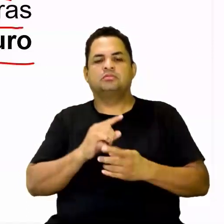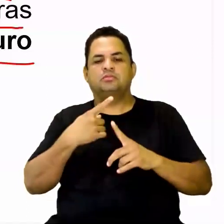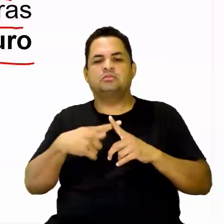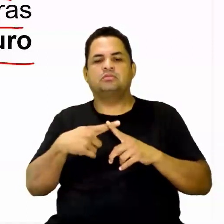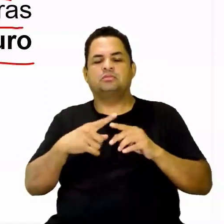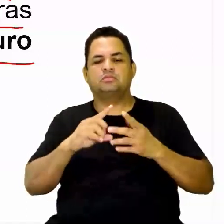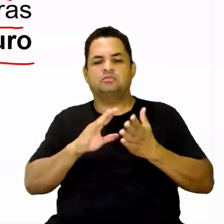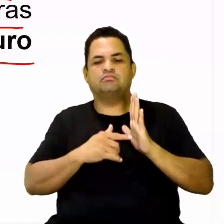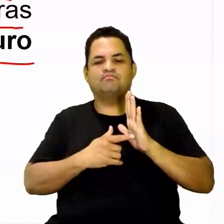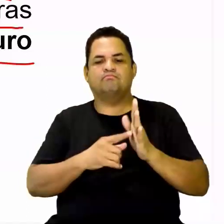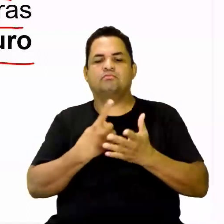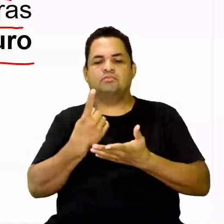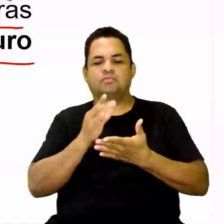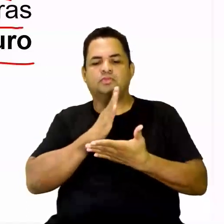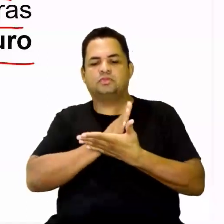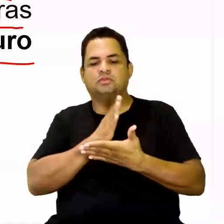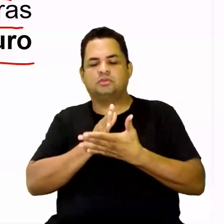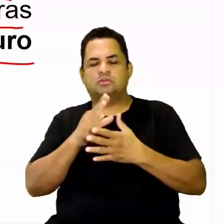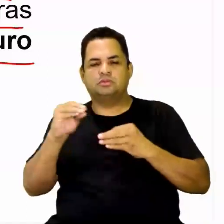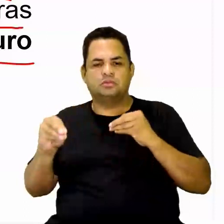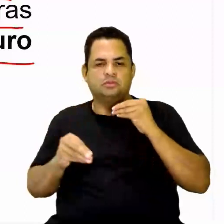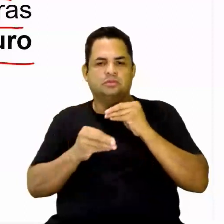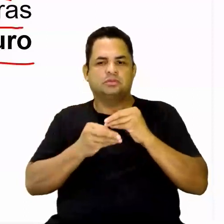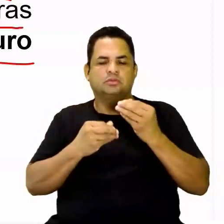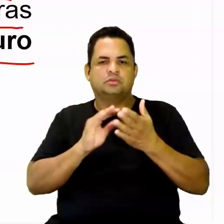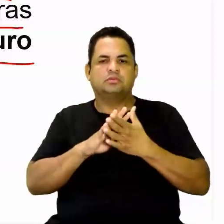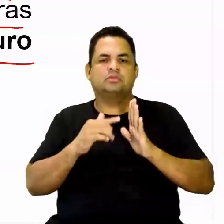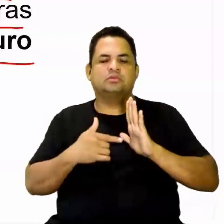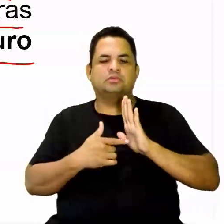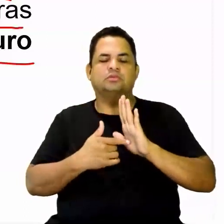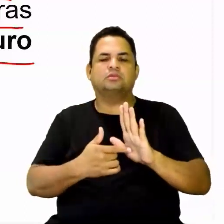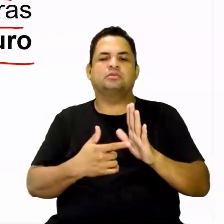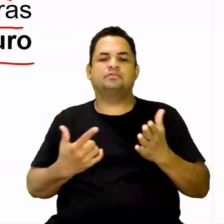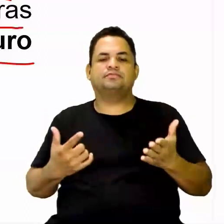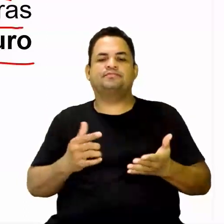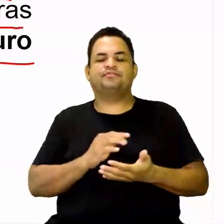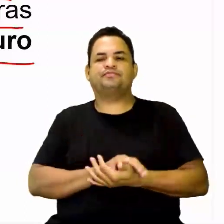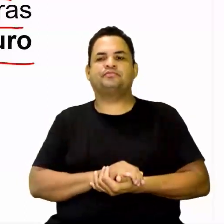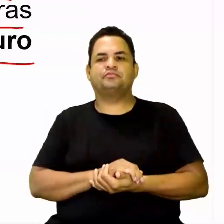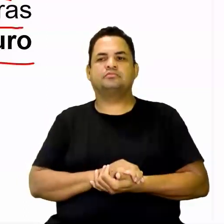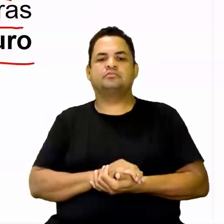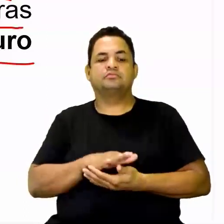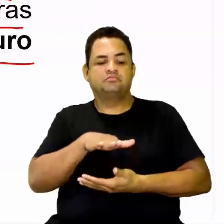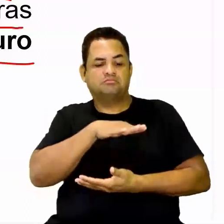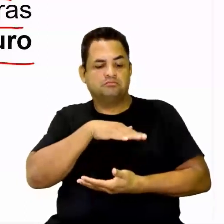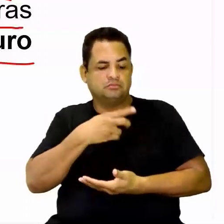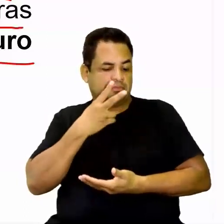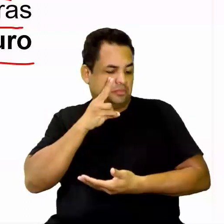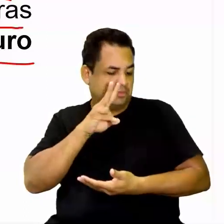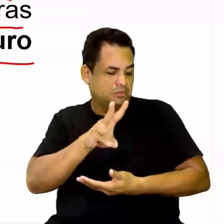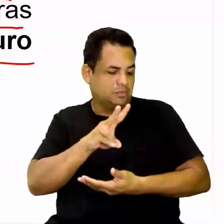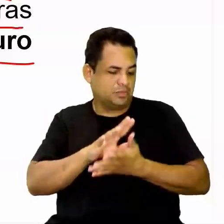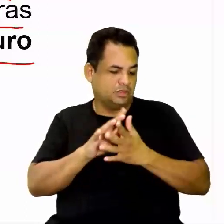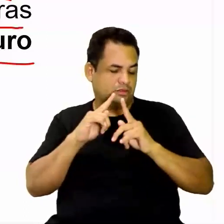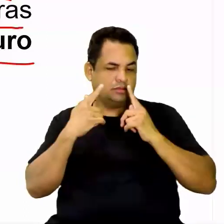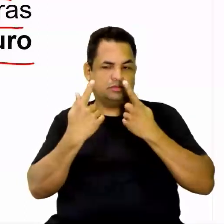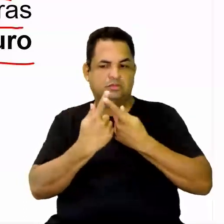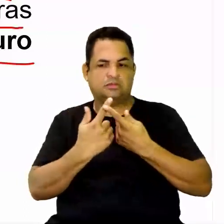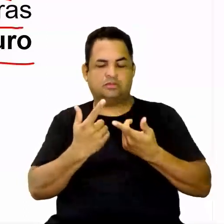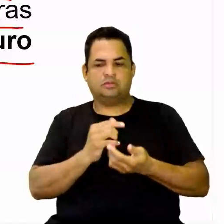apresenta uma única fase de agregação, ou seja, apresenta um único aspecto do seu geral.